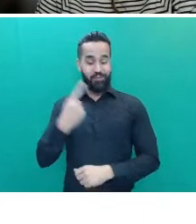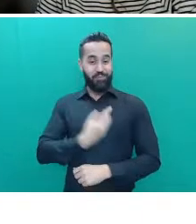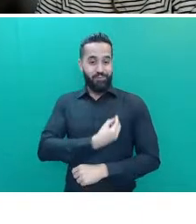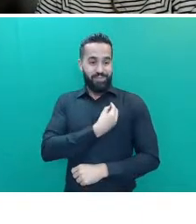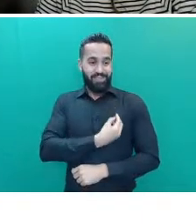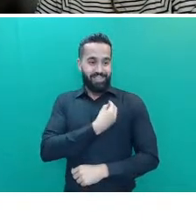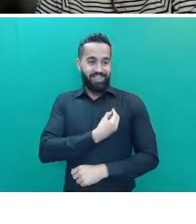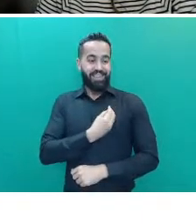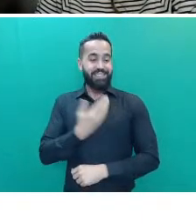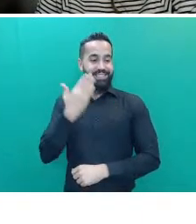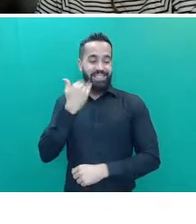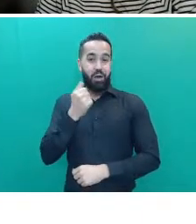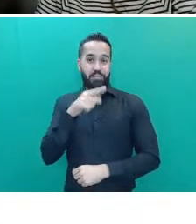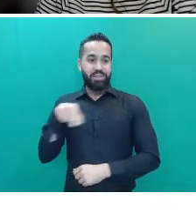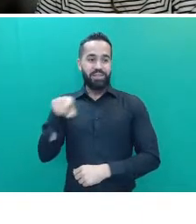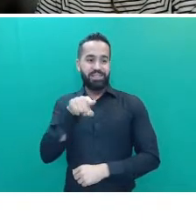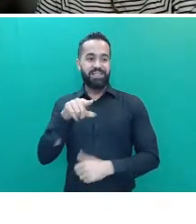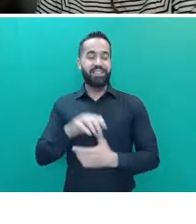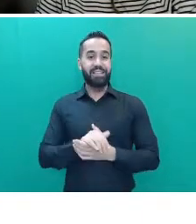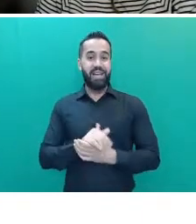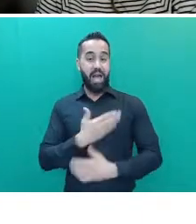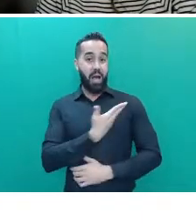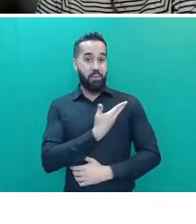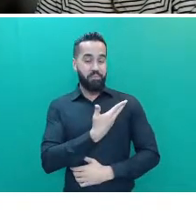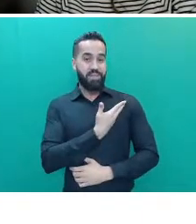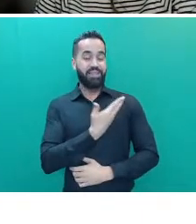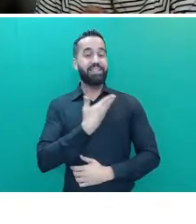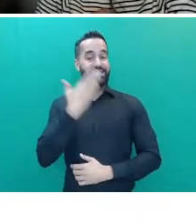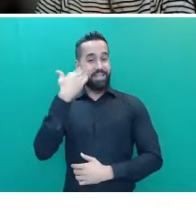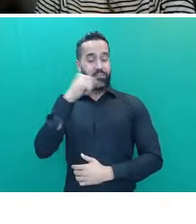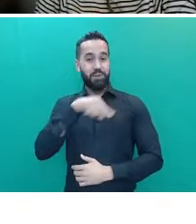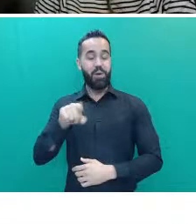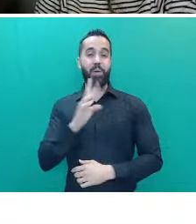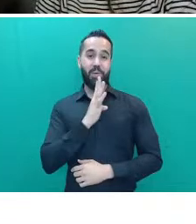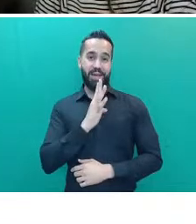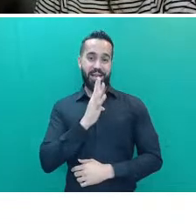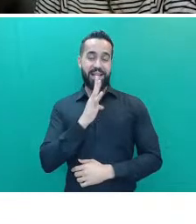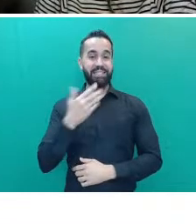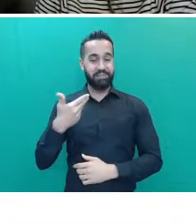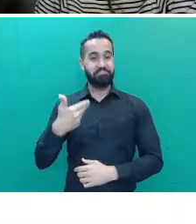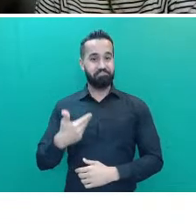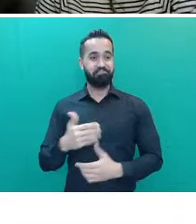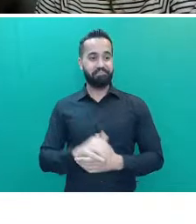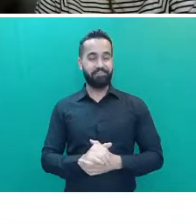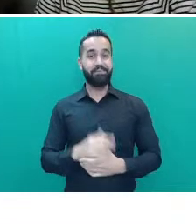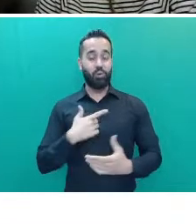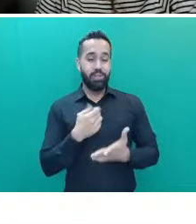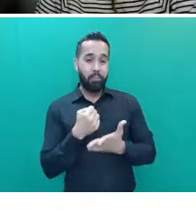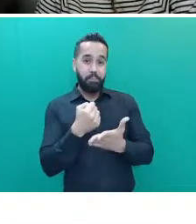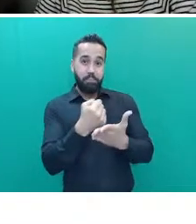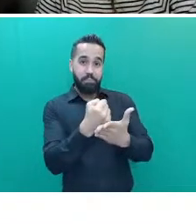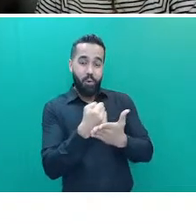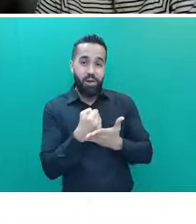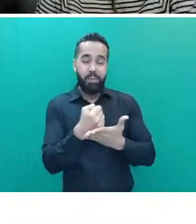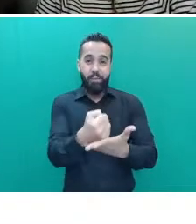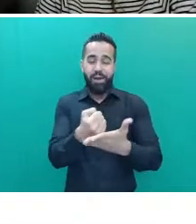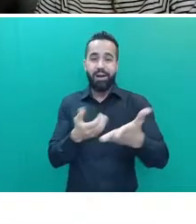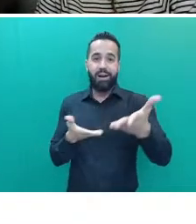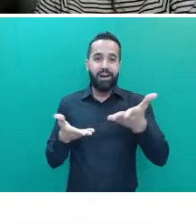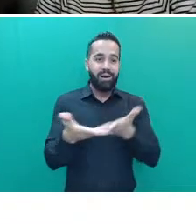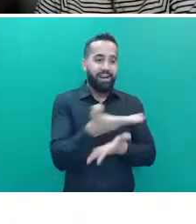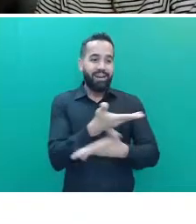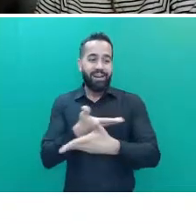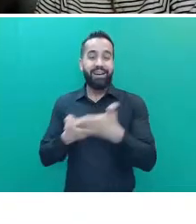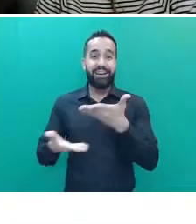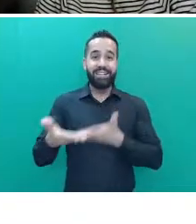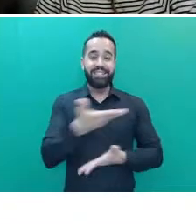Principalmente a gente que está aqui, meninas que são imigrantes como eu. O quanto a gente se apoia, principalmente a Tupê e a Rafa, especialmente as